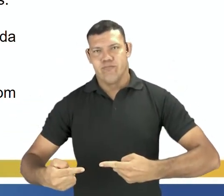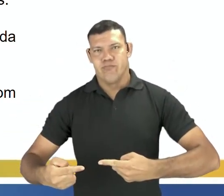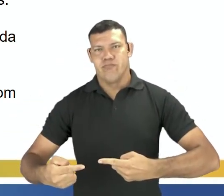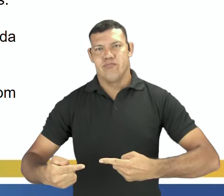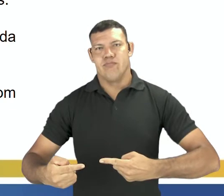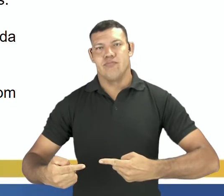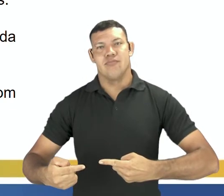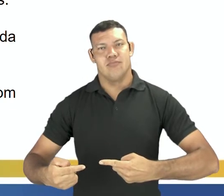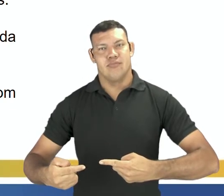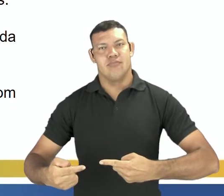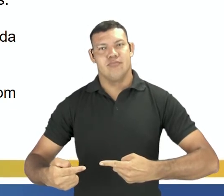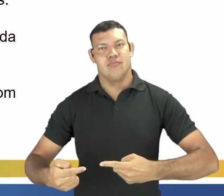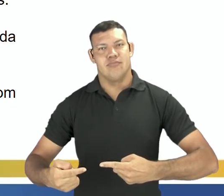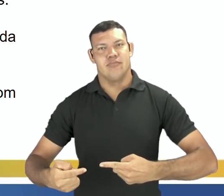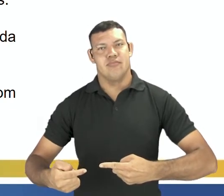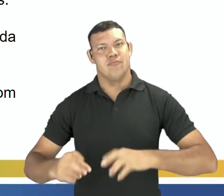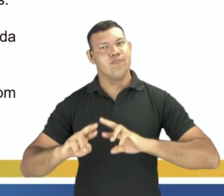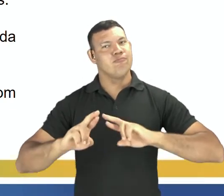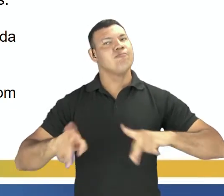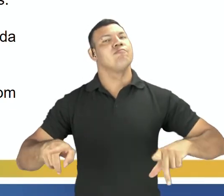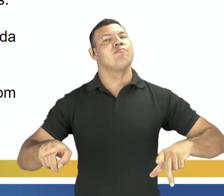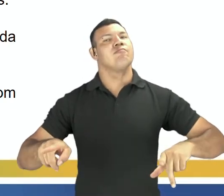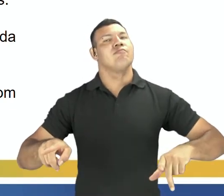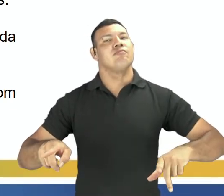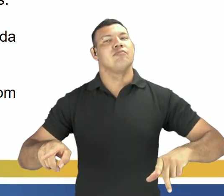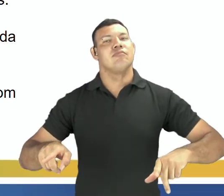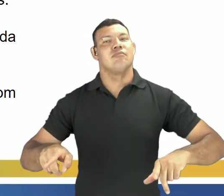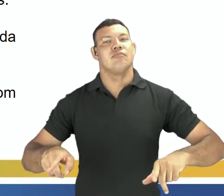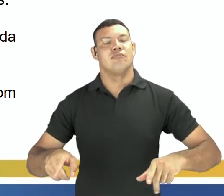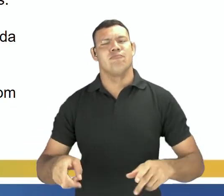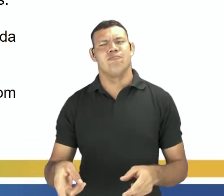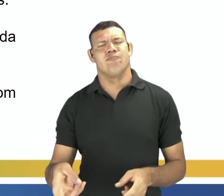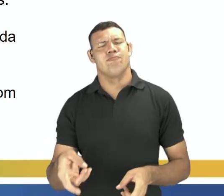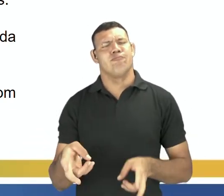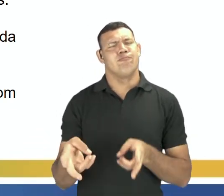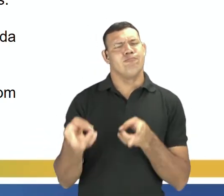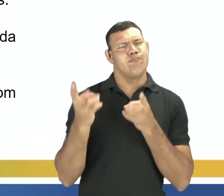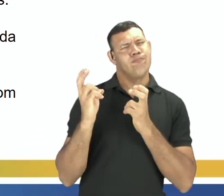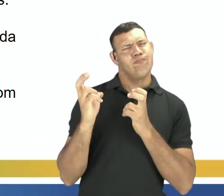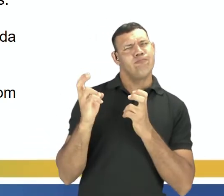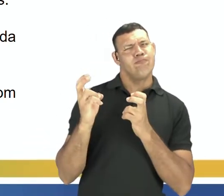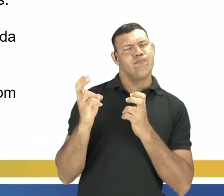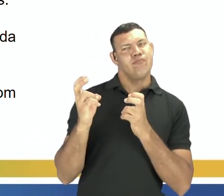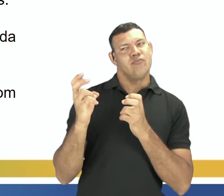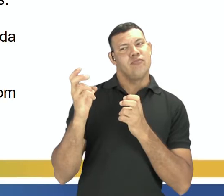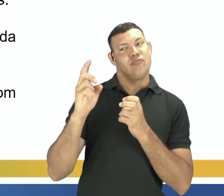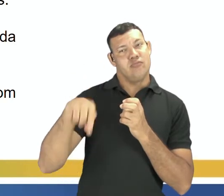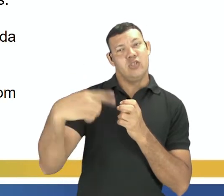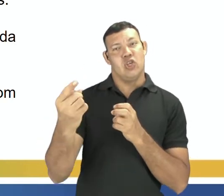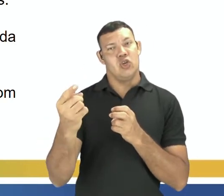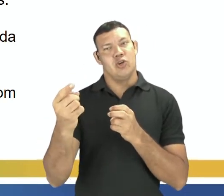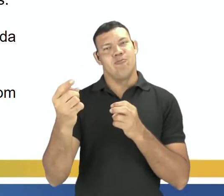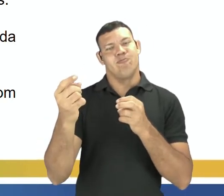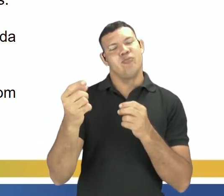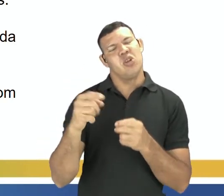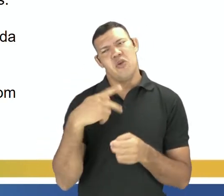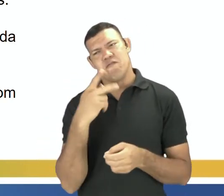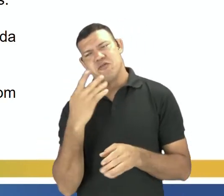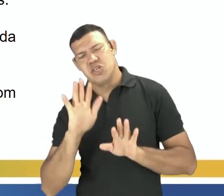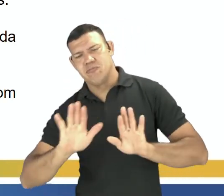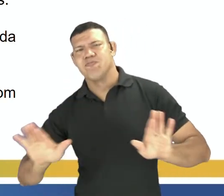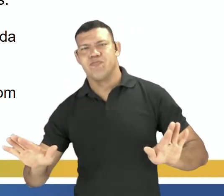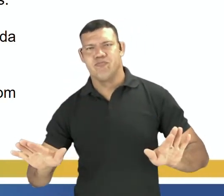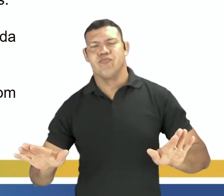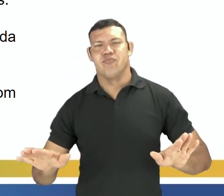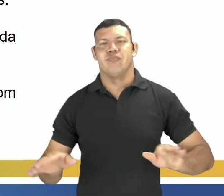contraditório? Aquilo que é diferente. Eu olho para uma coisa, depois falo outra, eu estou sendo contraditório. E aí ele pede o